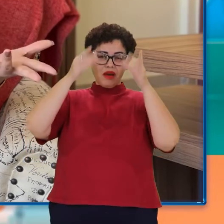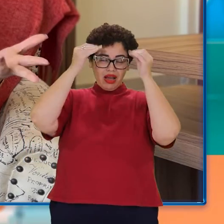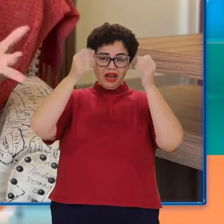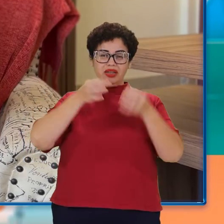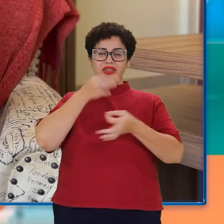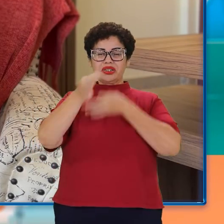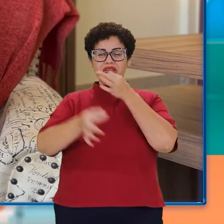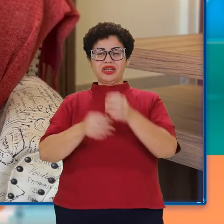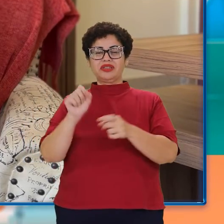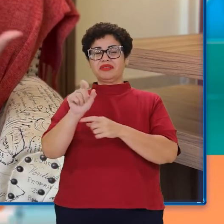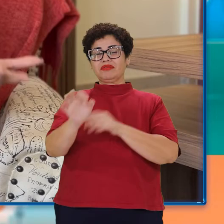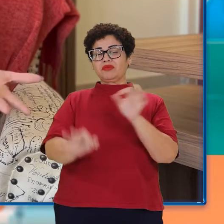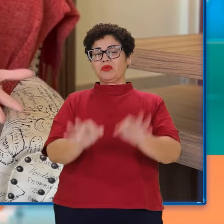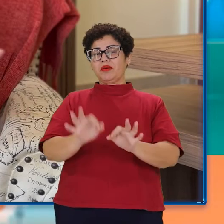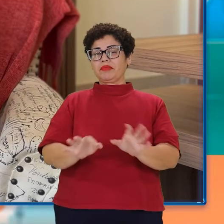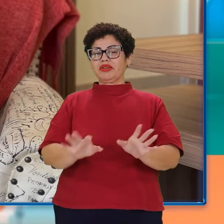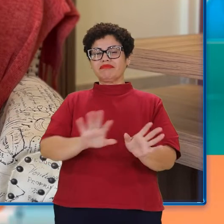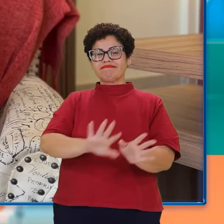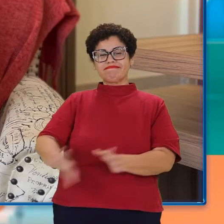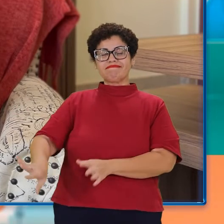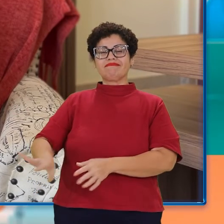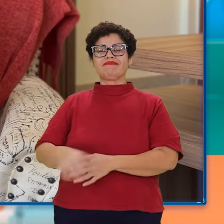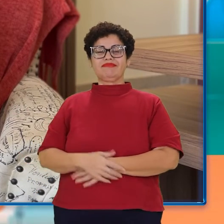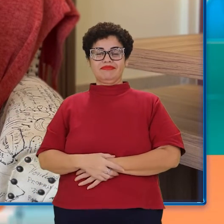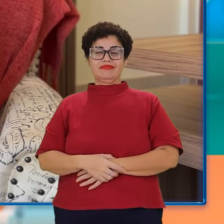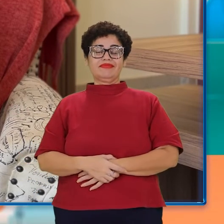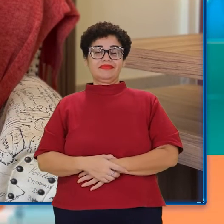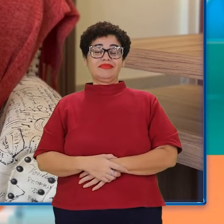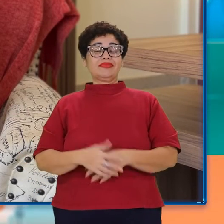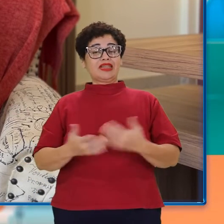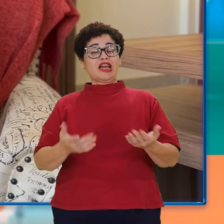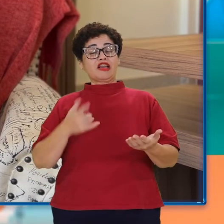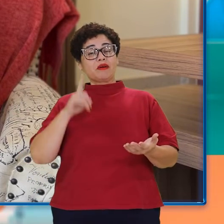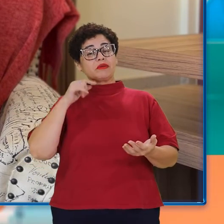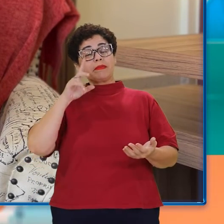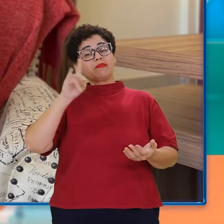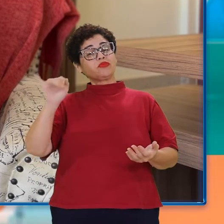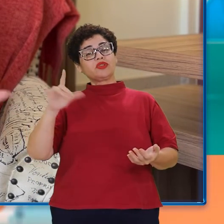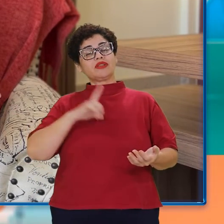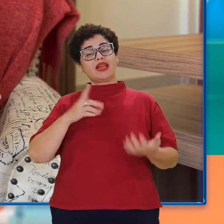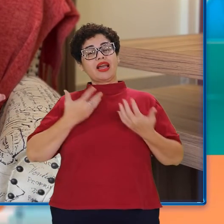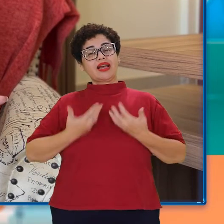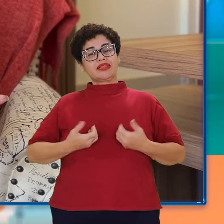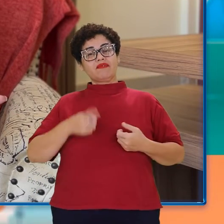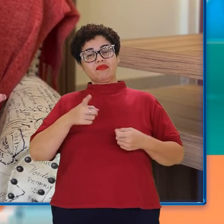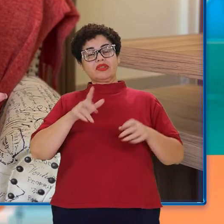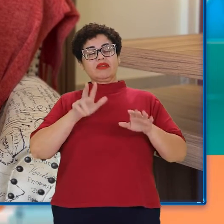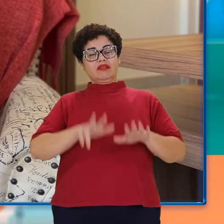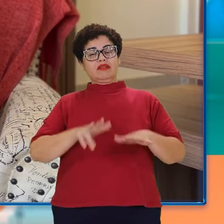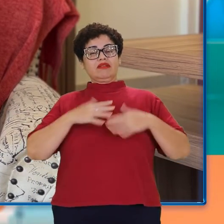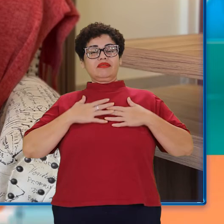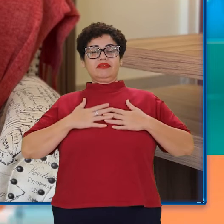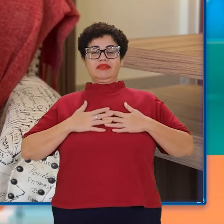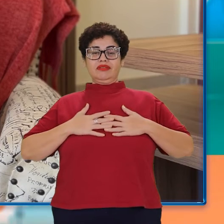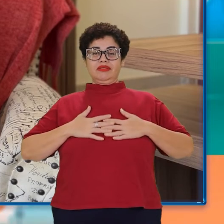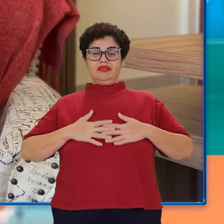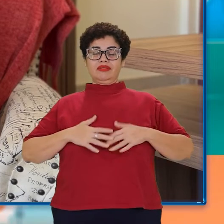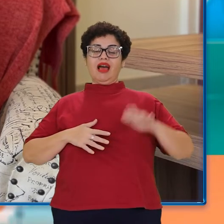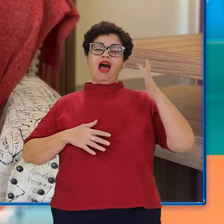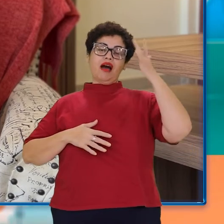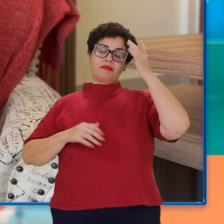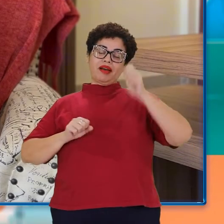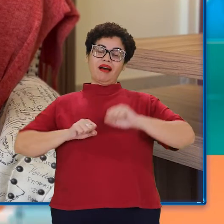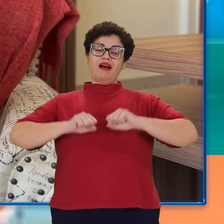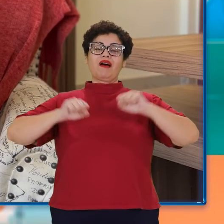mais violenta, que é a da crítica, do julgamento. Mas é como os dias de cansaço, né?